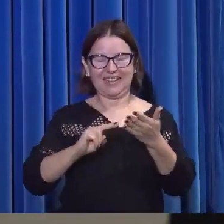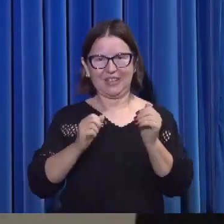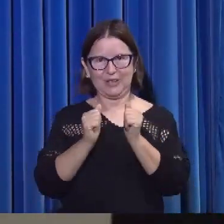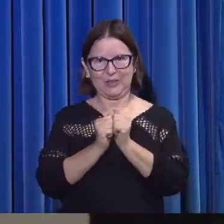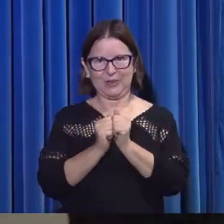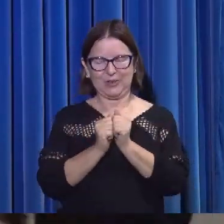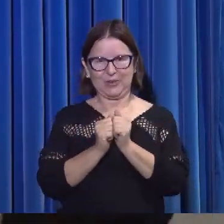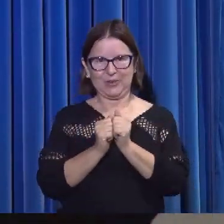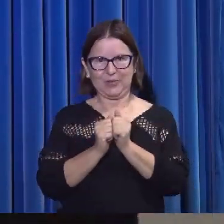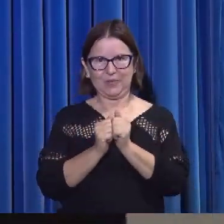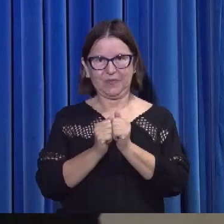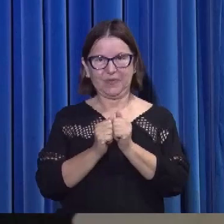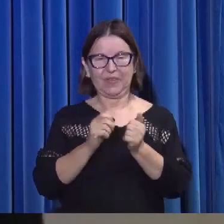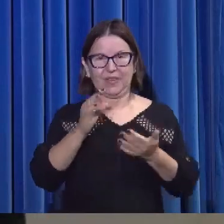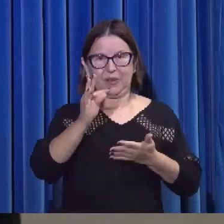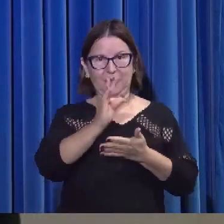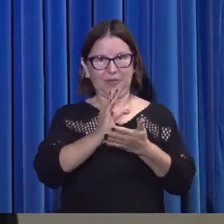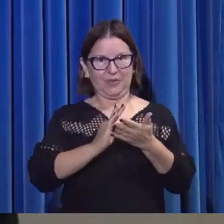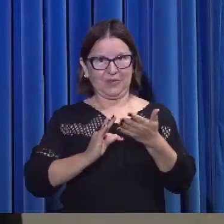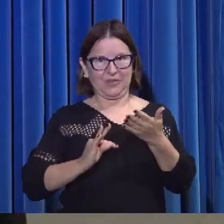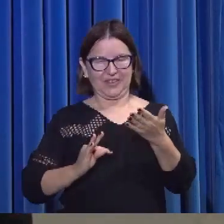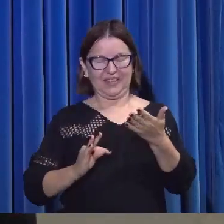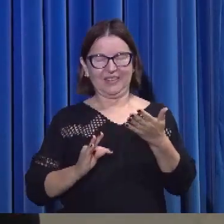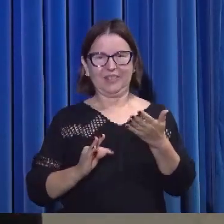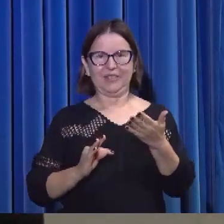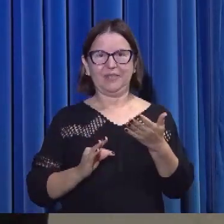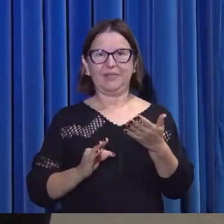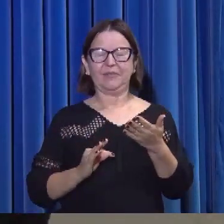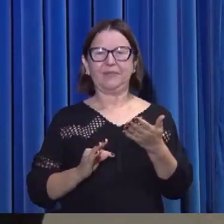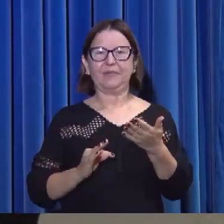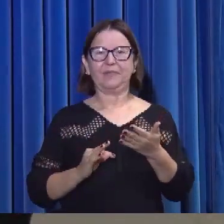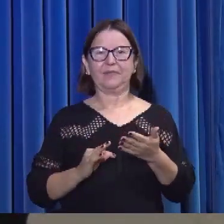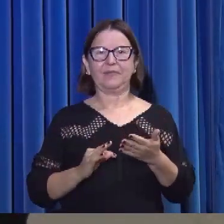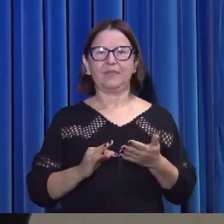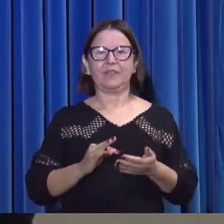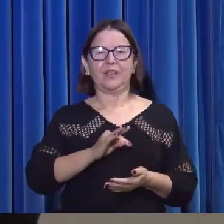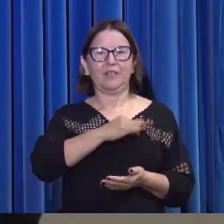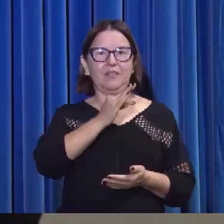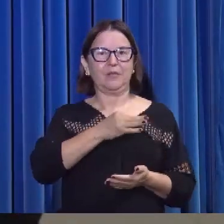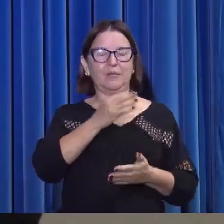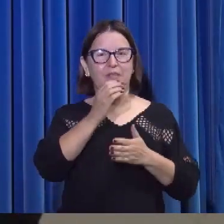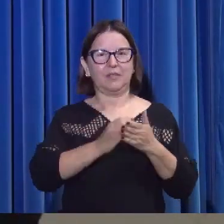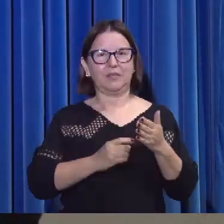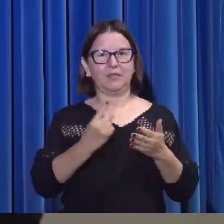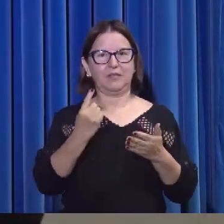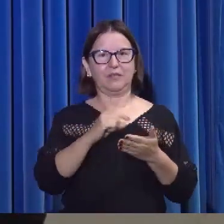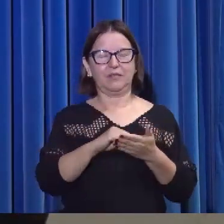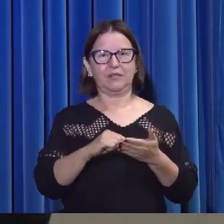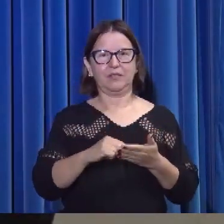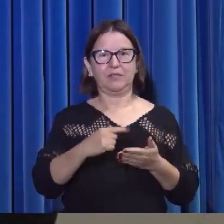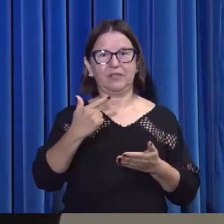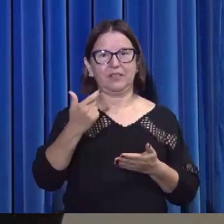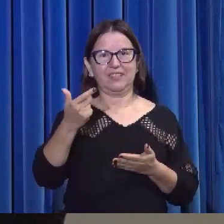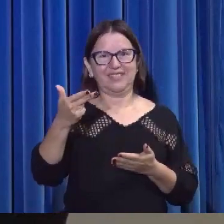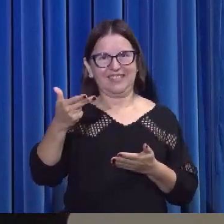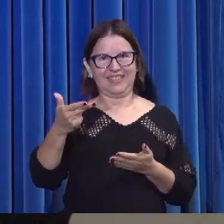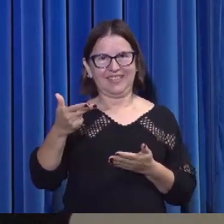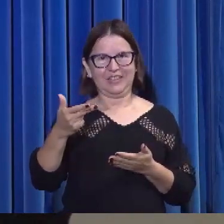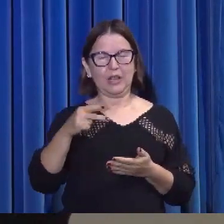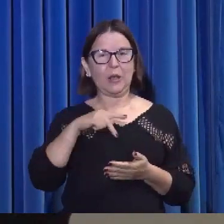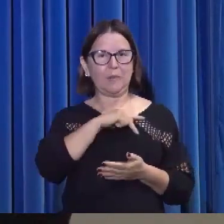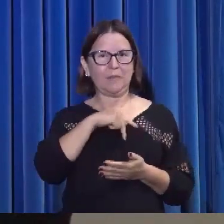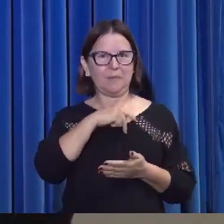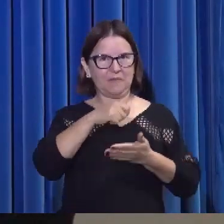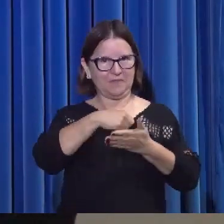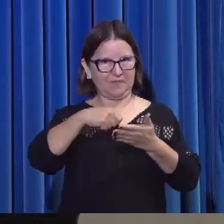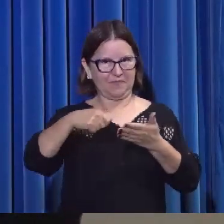nosso texto base, que é Filipenses 1:23. Quando o apóstolo Paulo nos diz